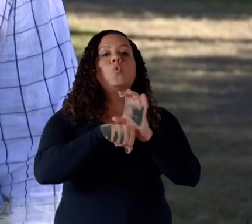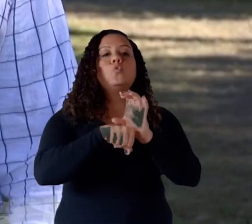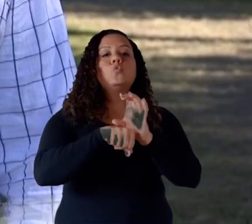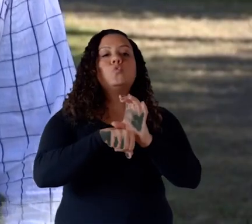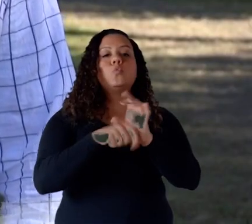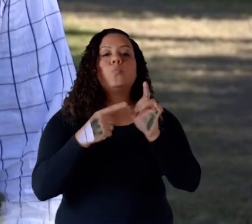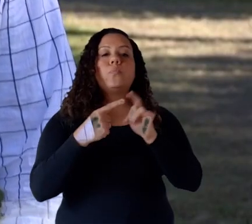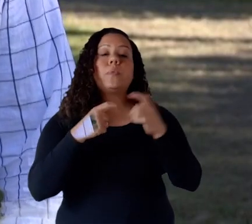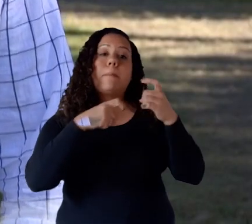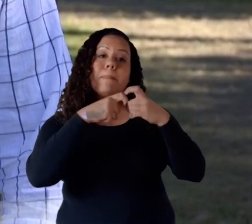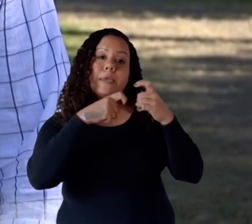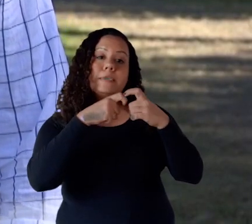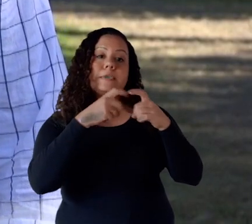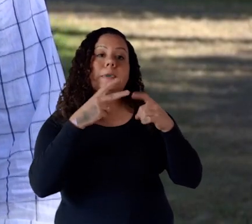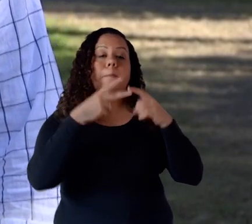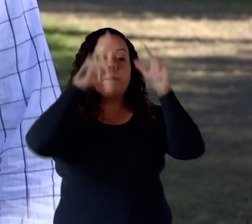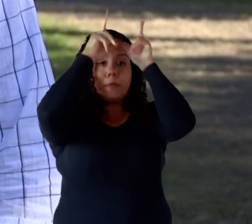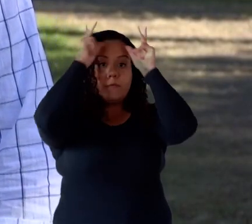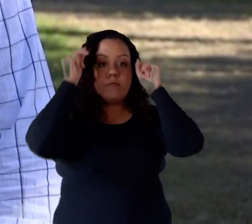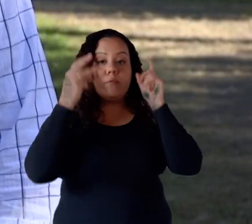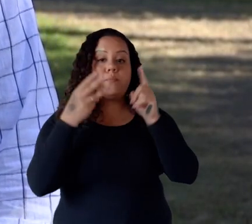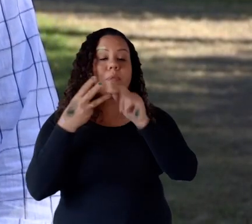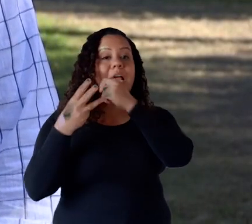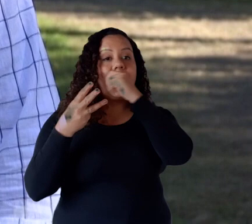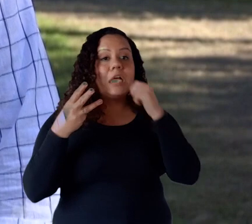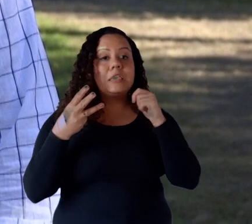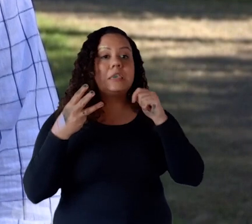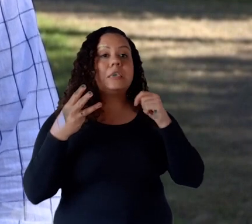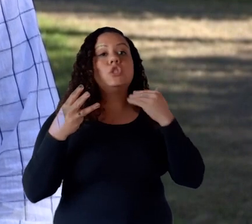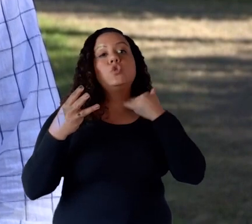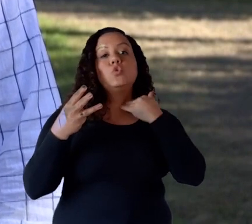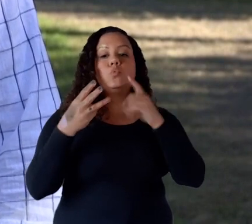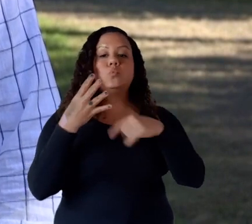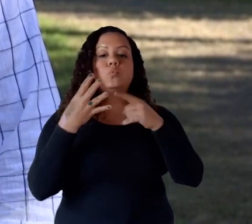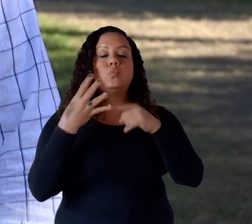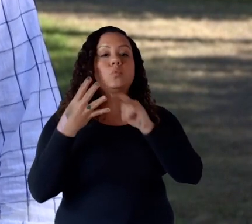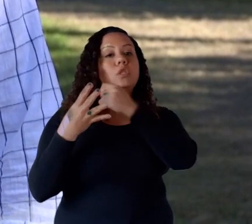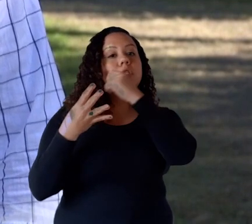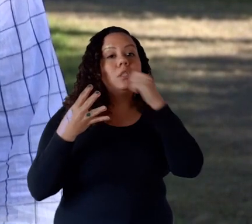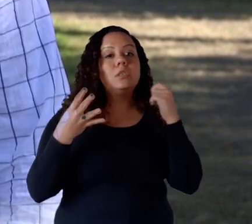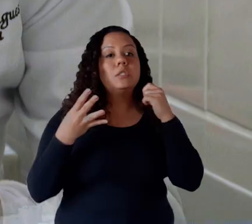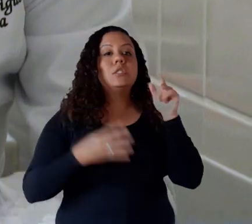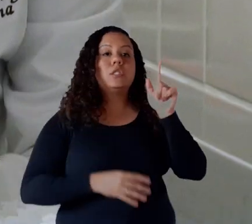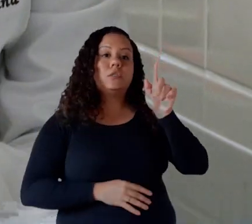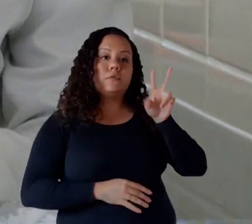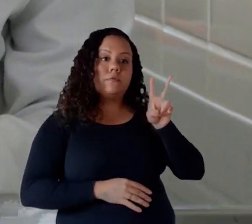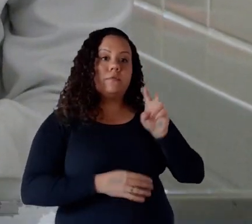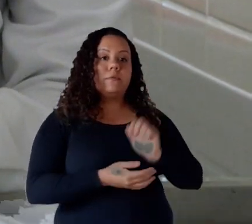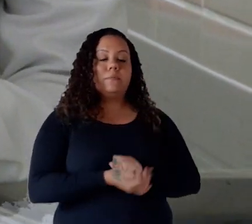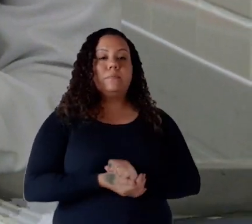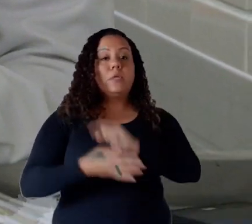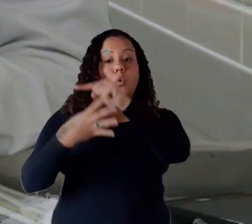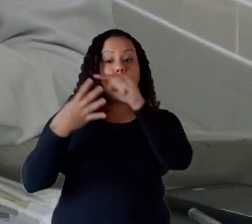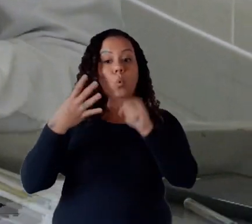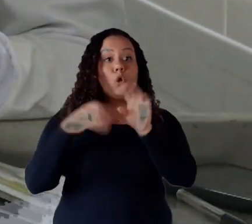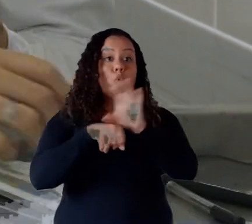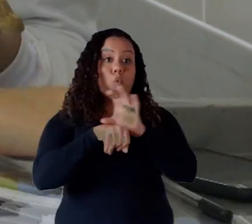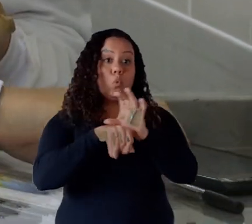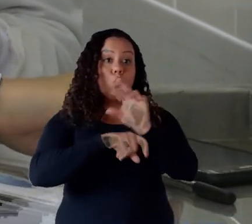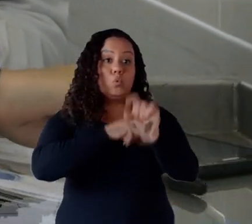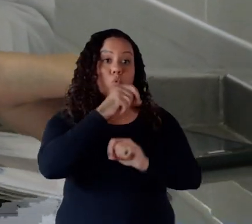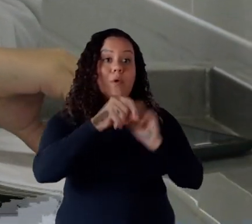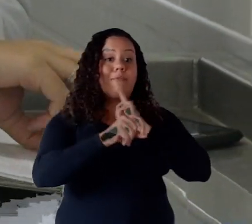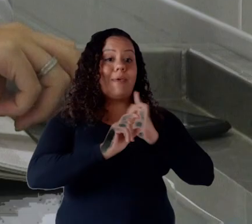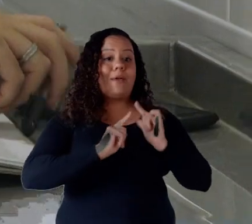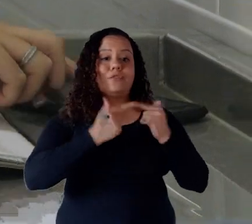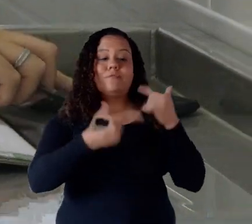disciplinas práticas nos cursos de medicina, enfermagem, odontologia em Juiz de Fora e odontologia em Governador